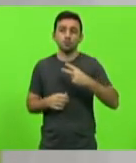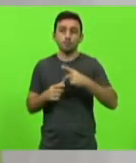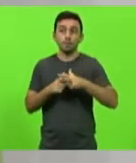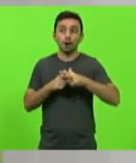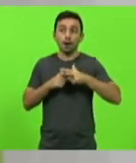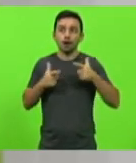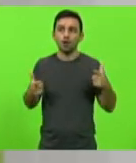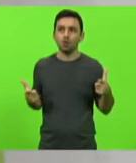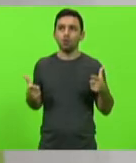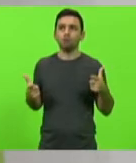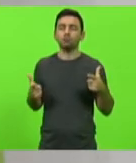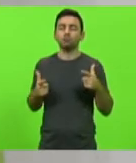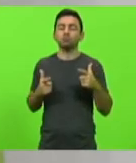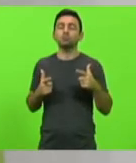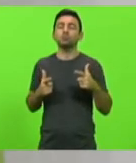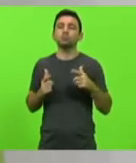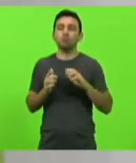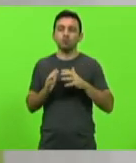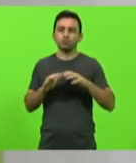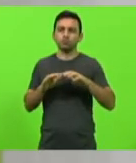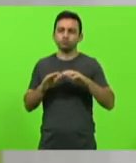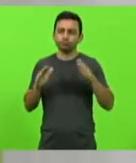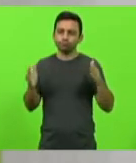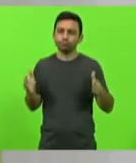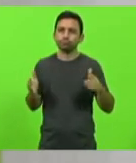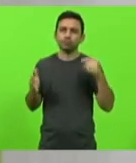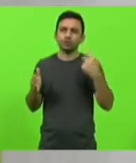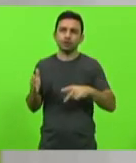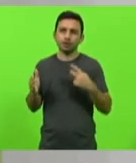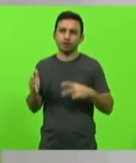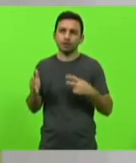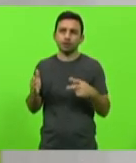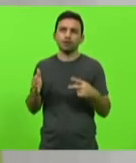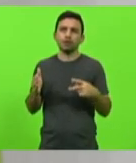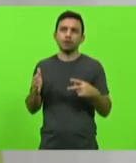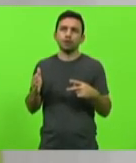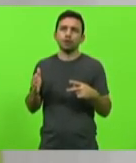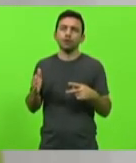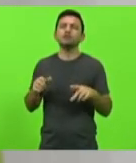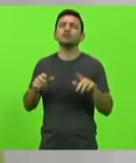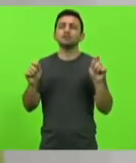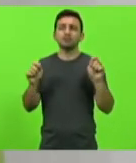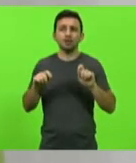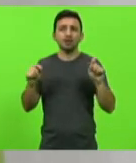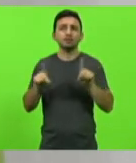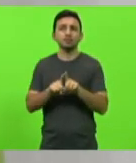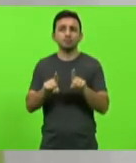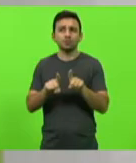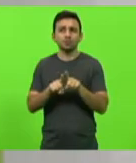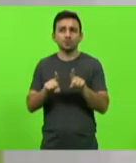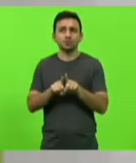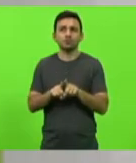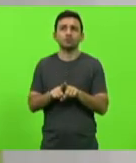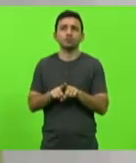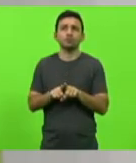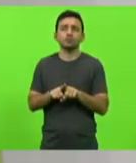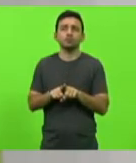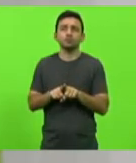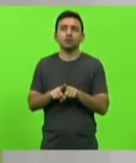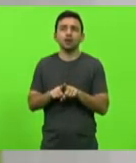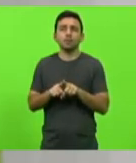bancada da Casa, e ainda existe a possibilidade da vinda de